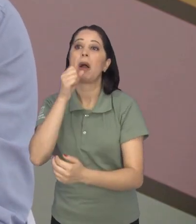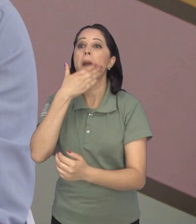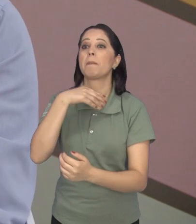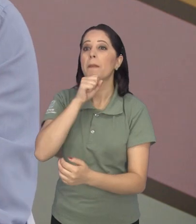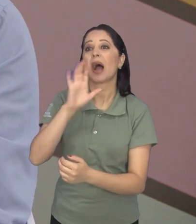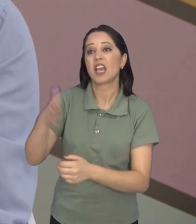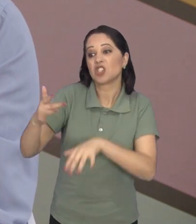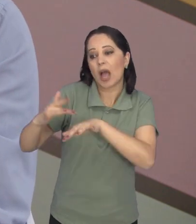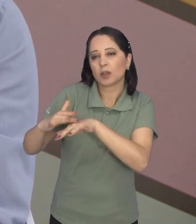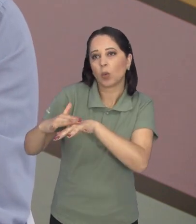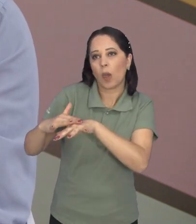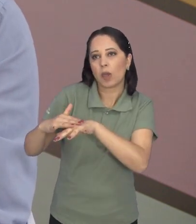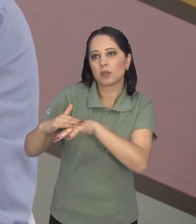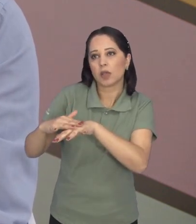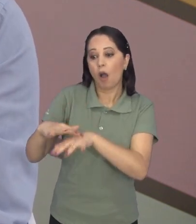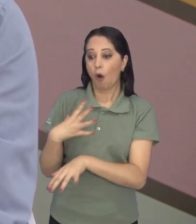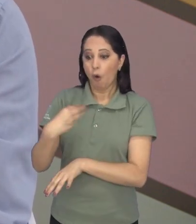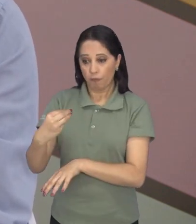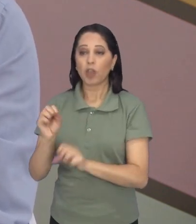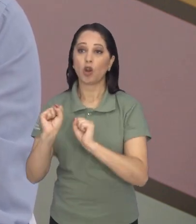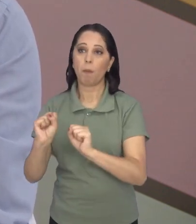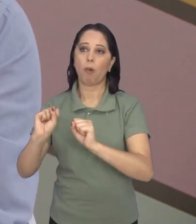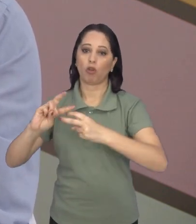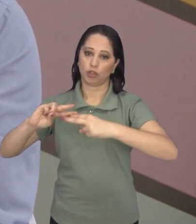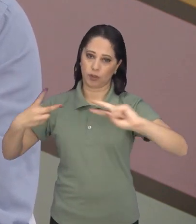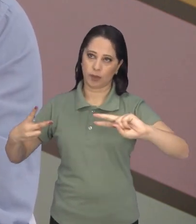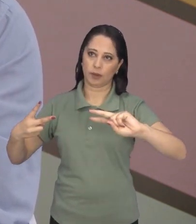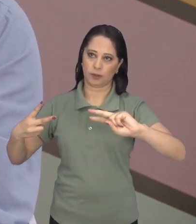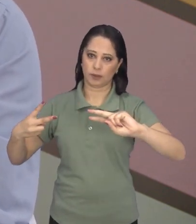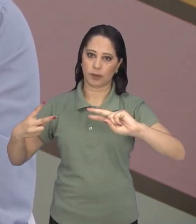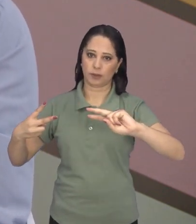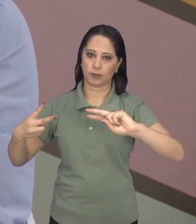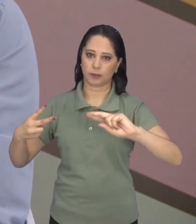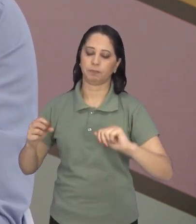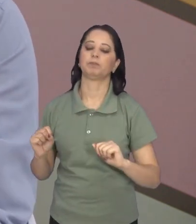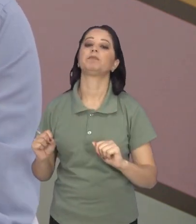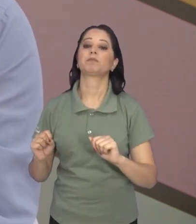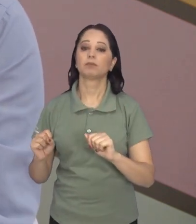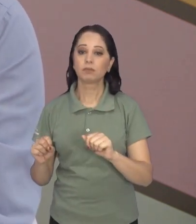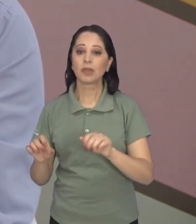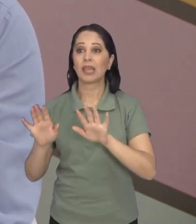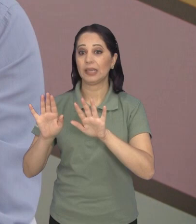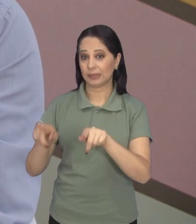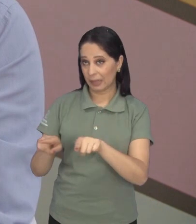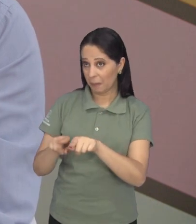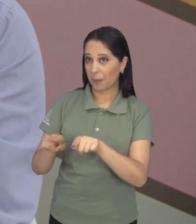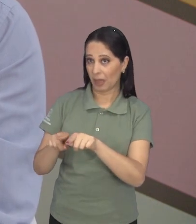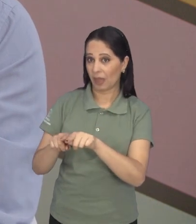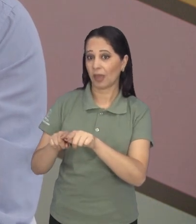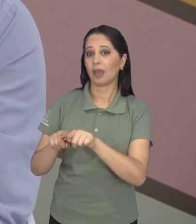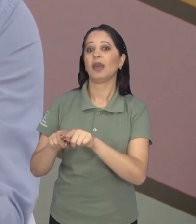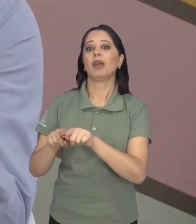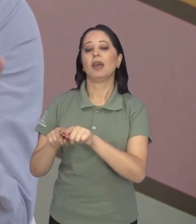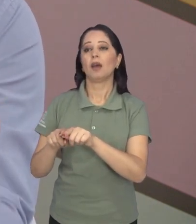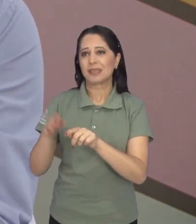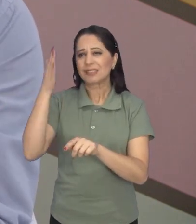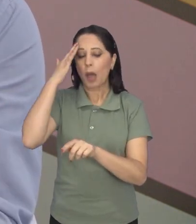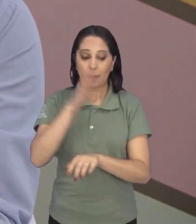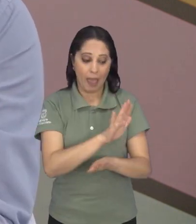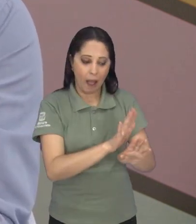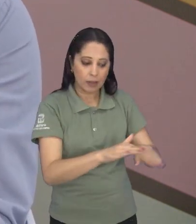tá? Agora, fatores de risco para desenvolvimento também são documentados, relacionados